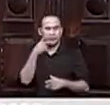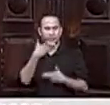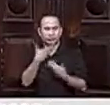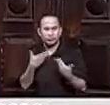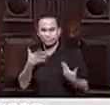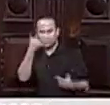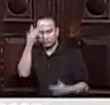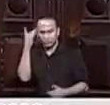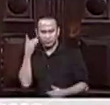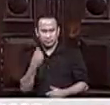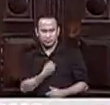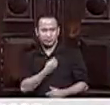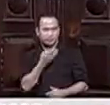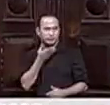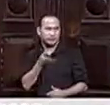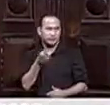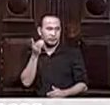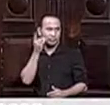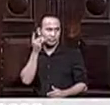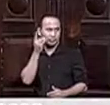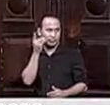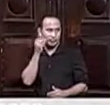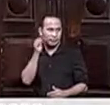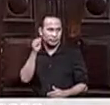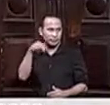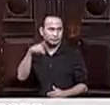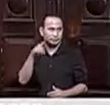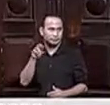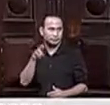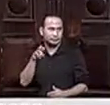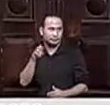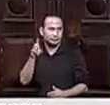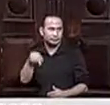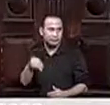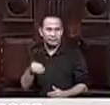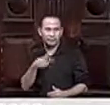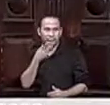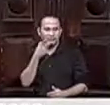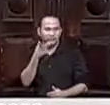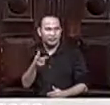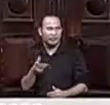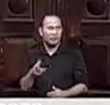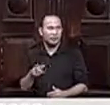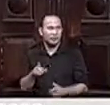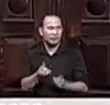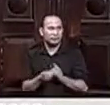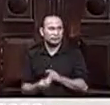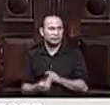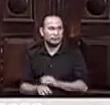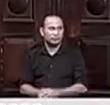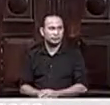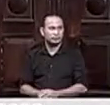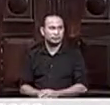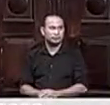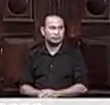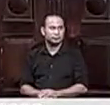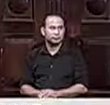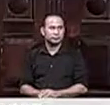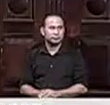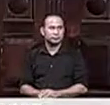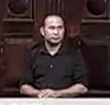aqui, como foi o deputado André Correia, dizendo que quem se opôs era covarde, me lembro dessa situação,